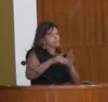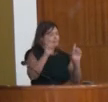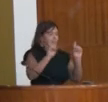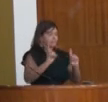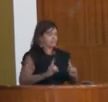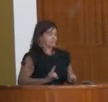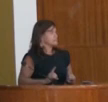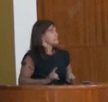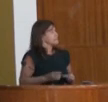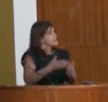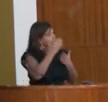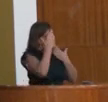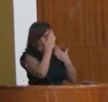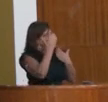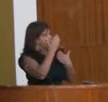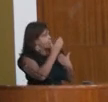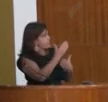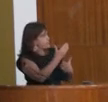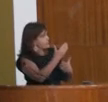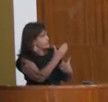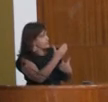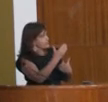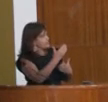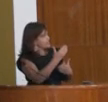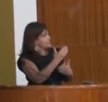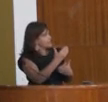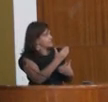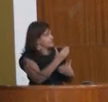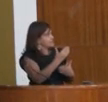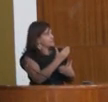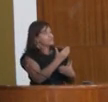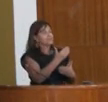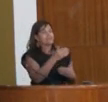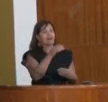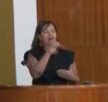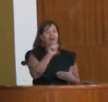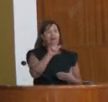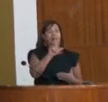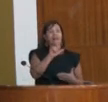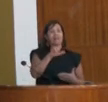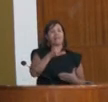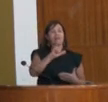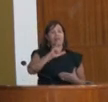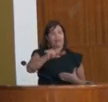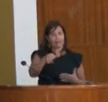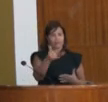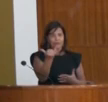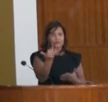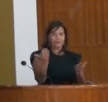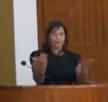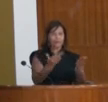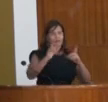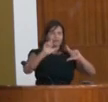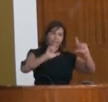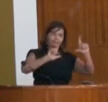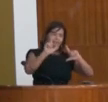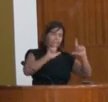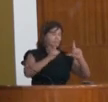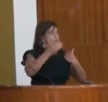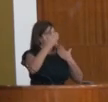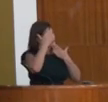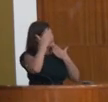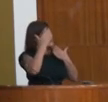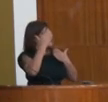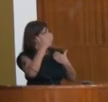queria agradecer muito a TV ALERJ aqui presente, que está cobrindo essa audiência.